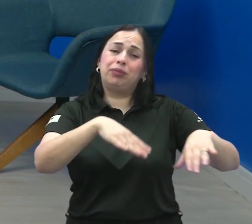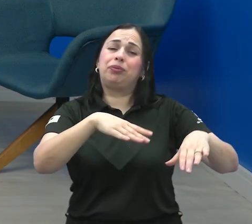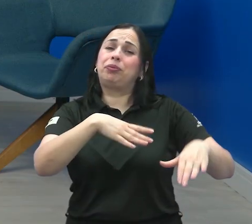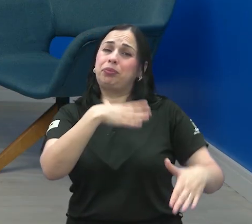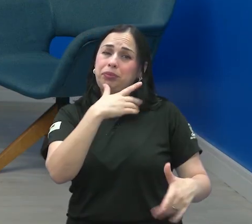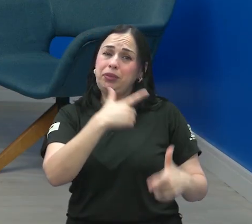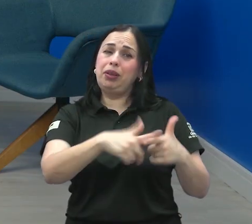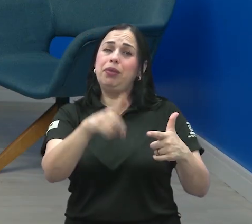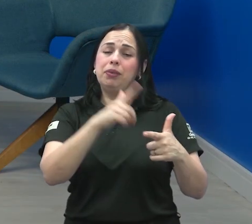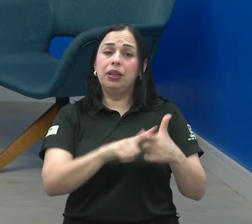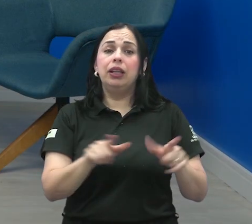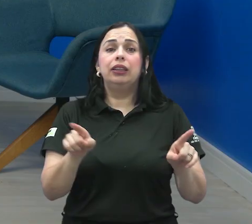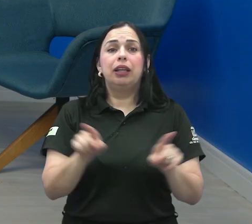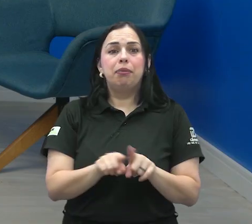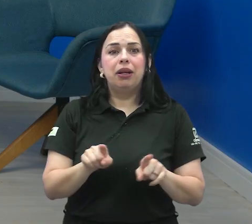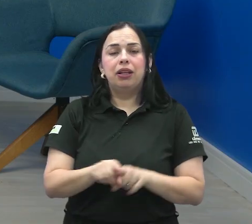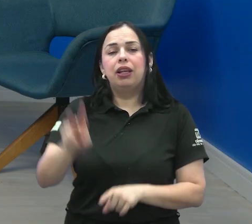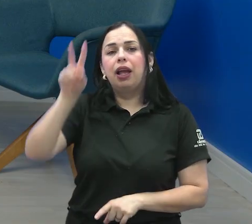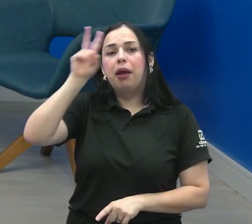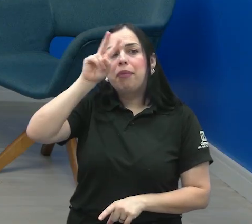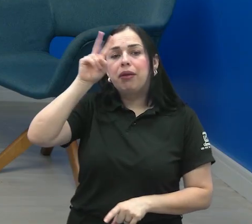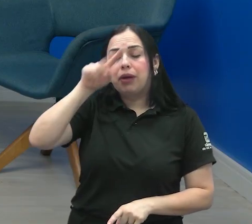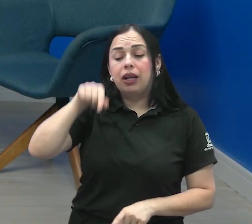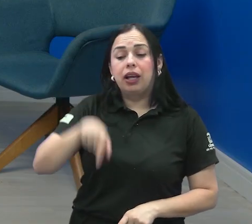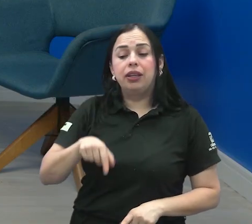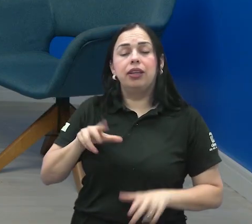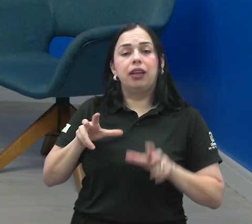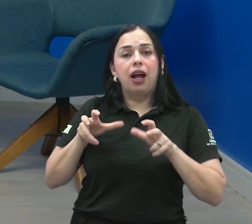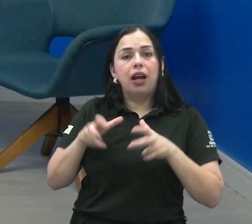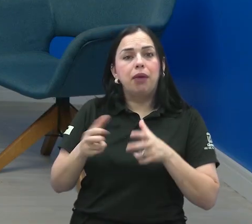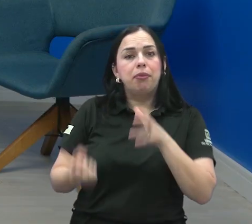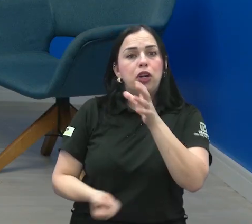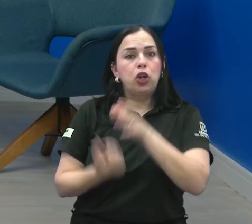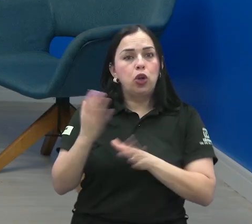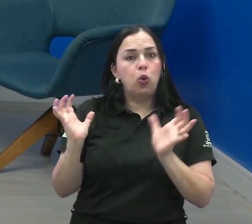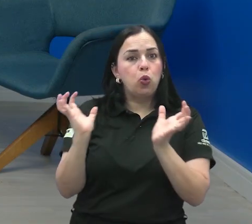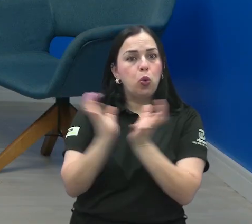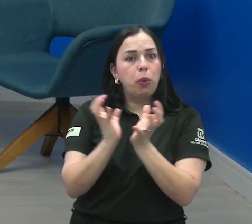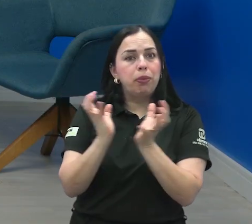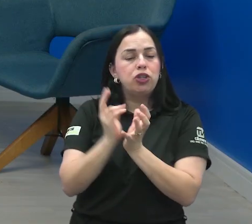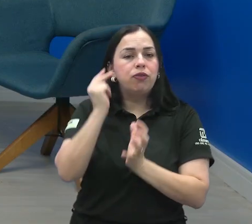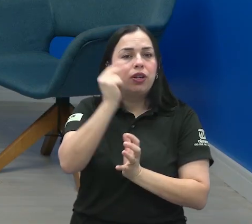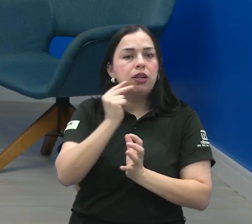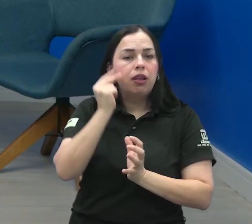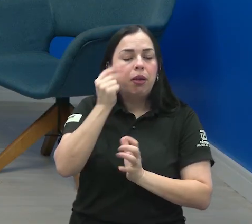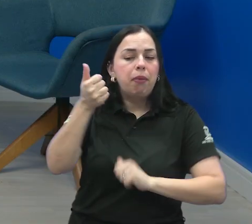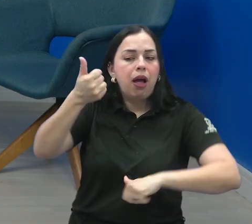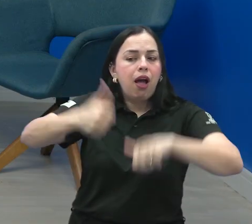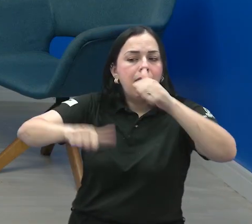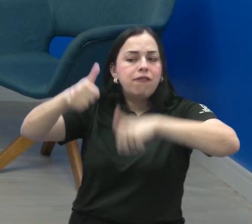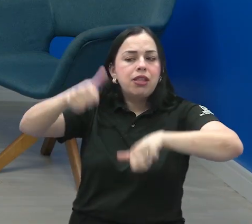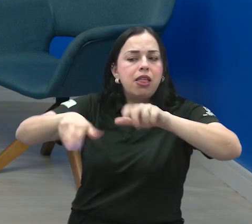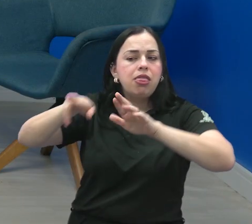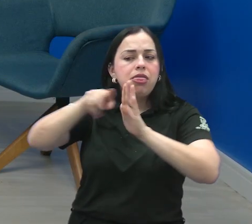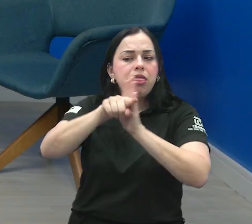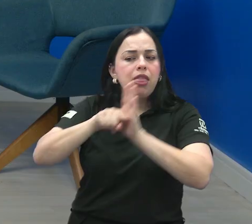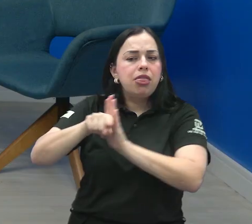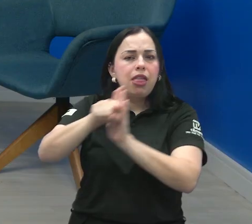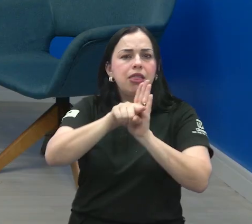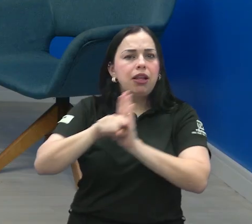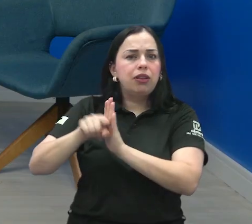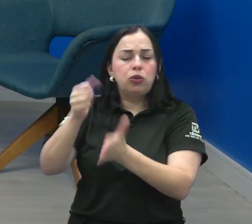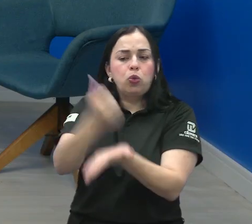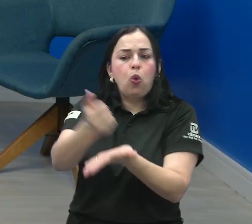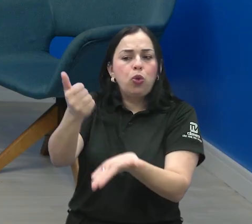correta, sempre provoca transtornos. Vale até mesmo ressaltar o trabalho aqui da Câmara, que criou até uma comissão especial de inquérito